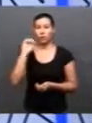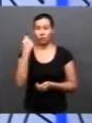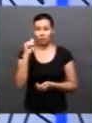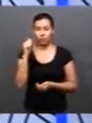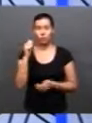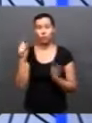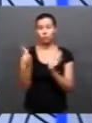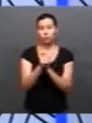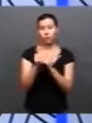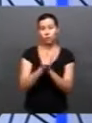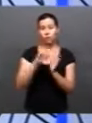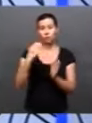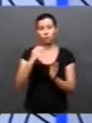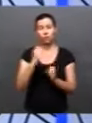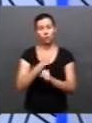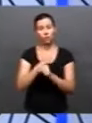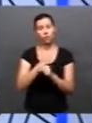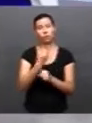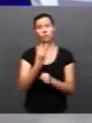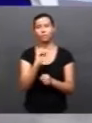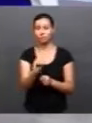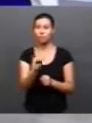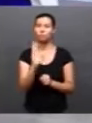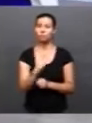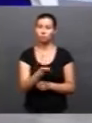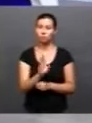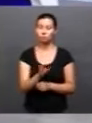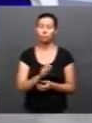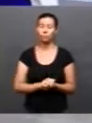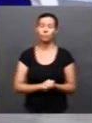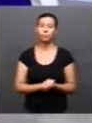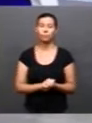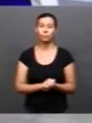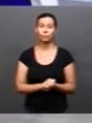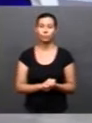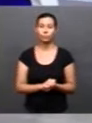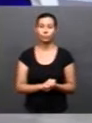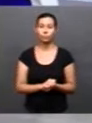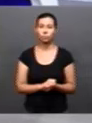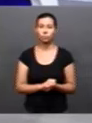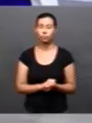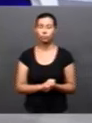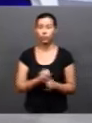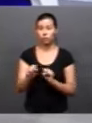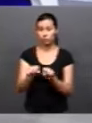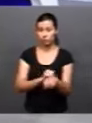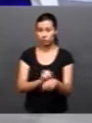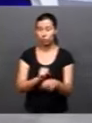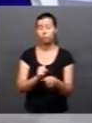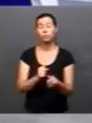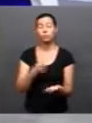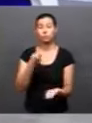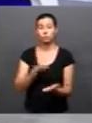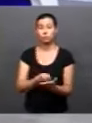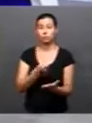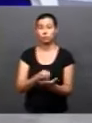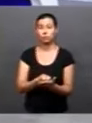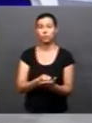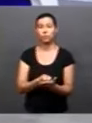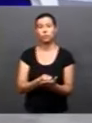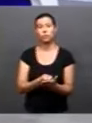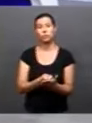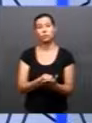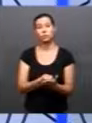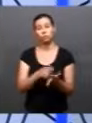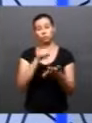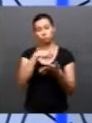Científico tem mais de 30 anos. Já tem muitos anos, né? Uma formação que exige, assim, bastante